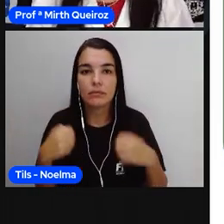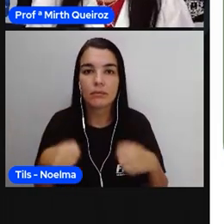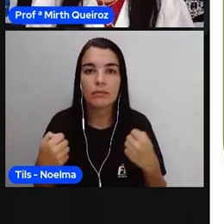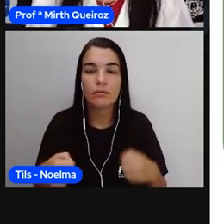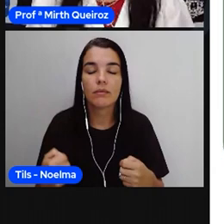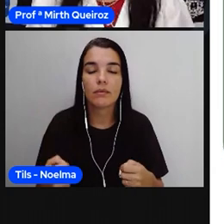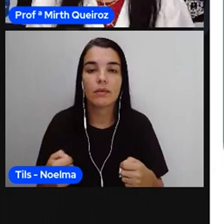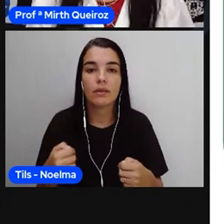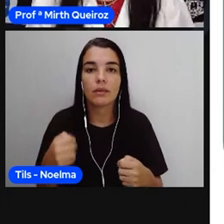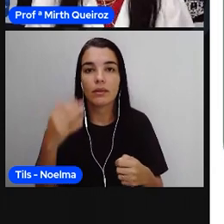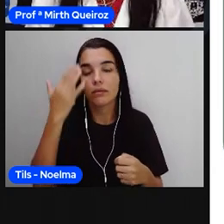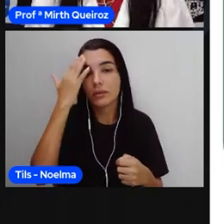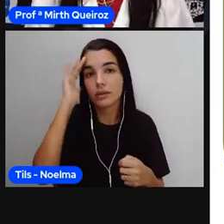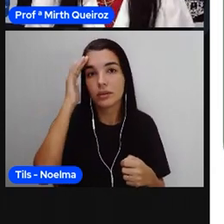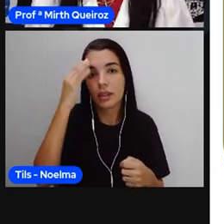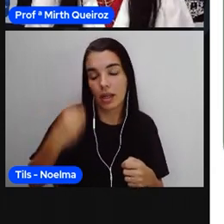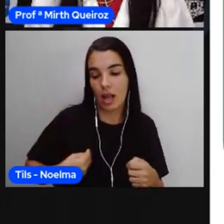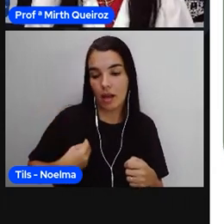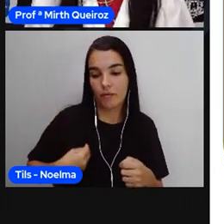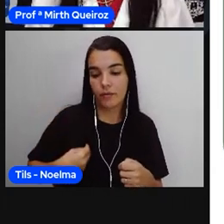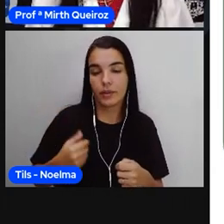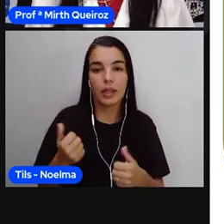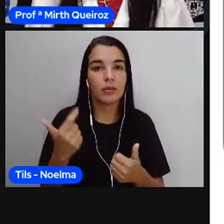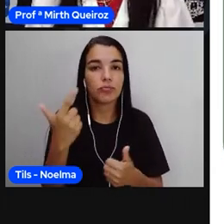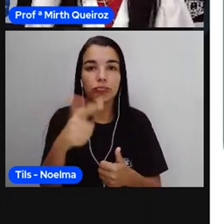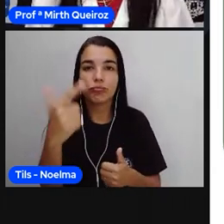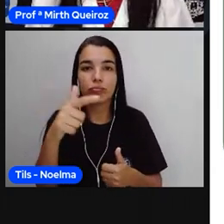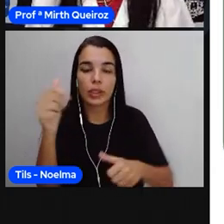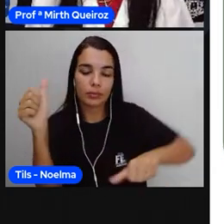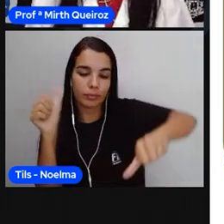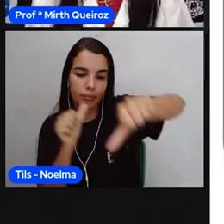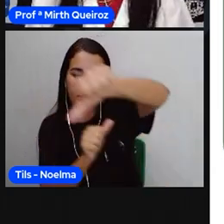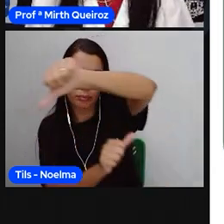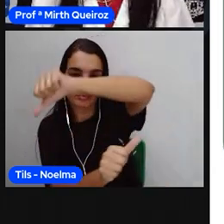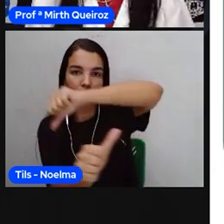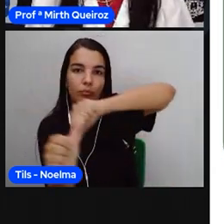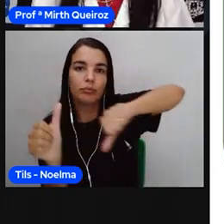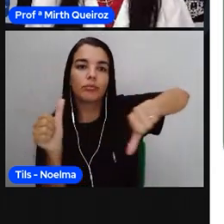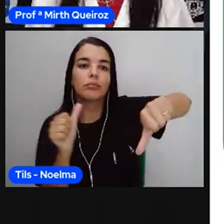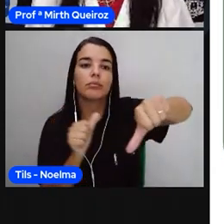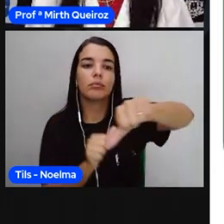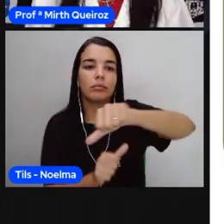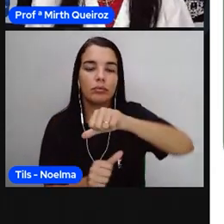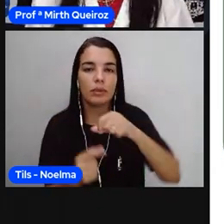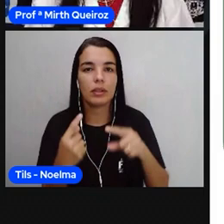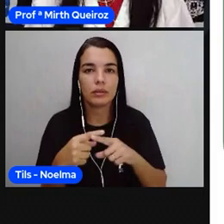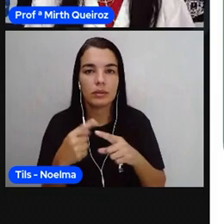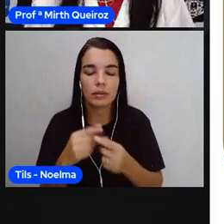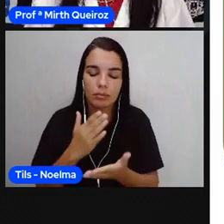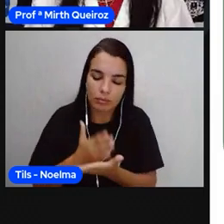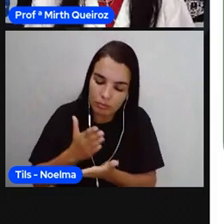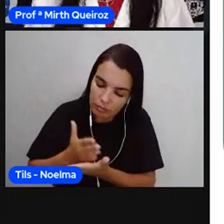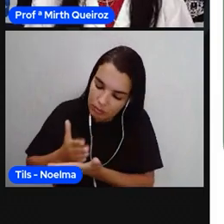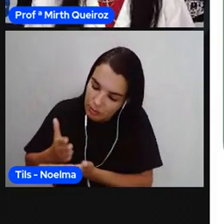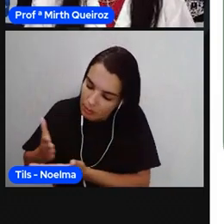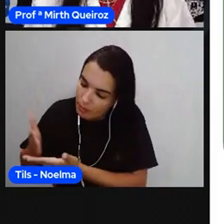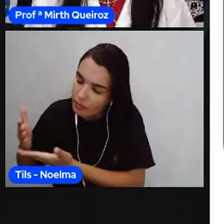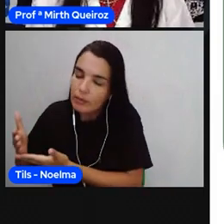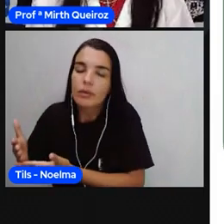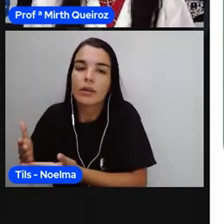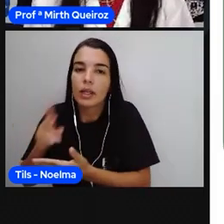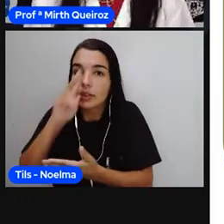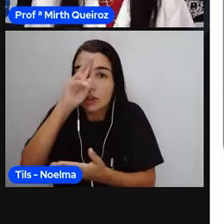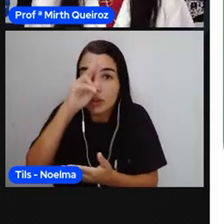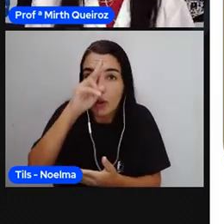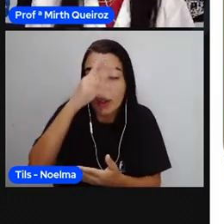lugar nenhum, né? Então, o que se passa nesse vídeo é justamente isso, essa trajetória, né, de histórias que se